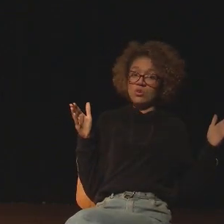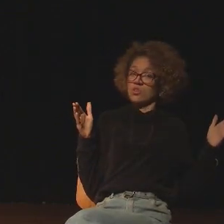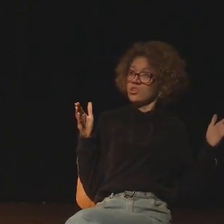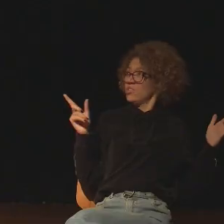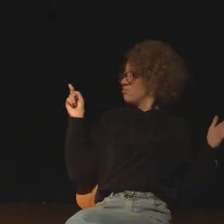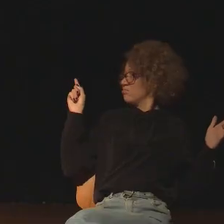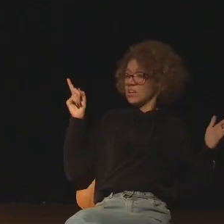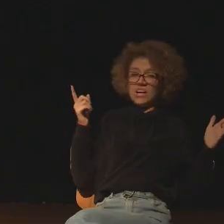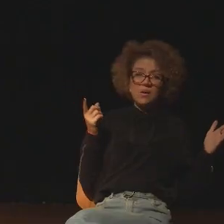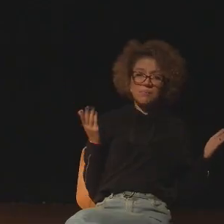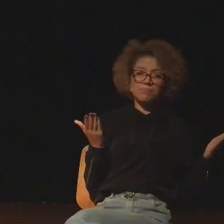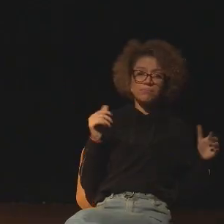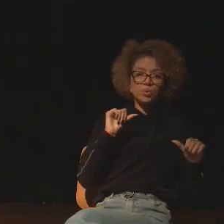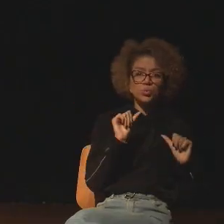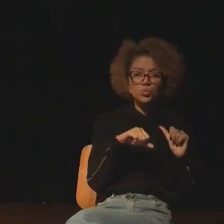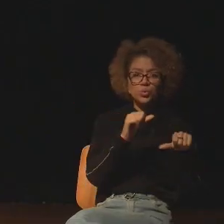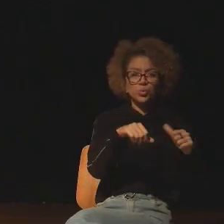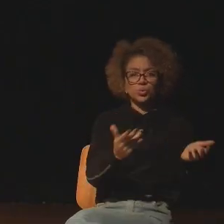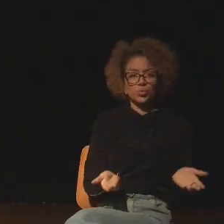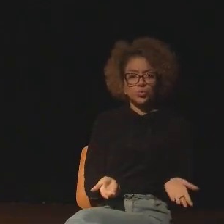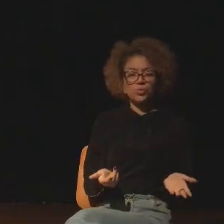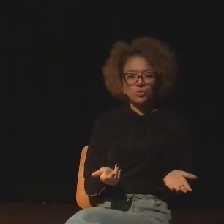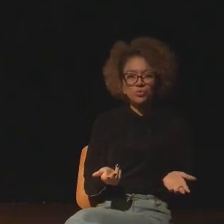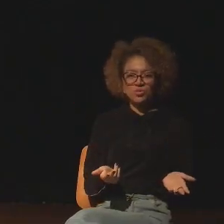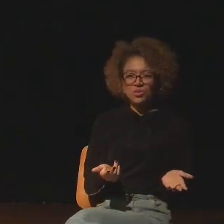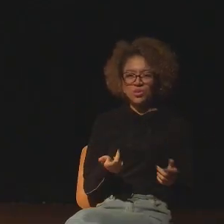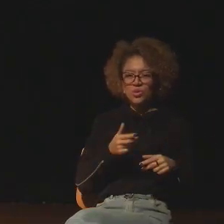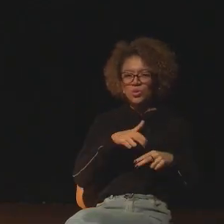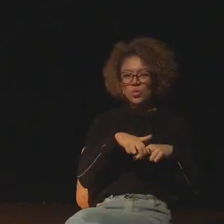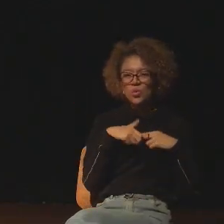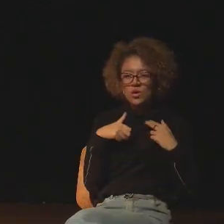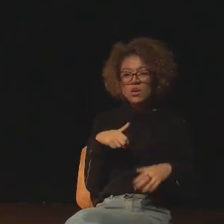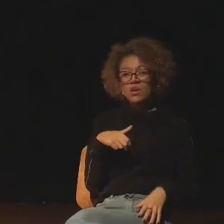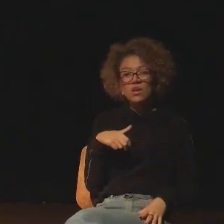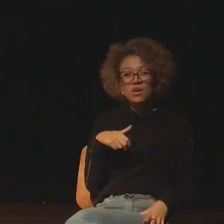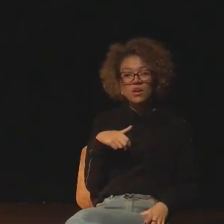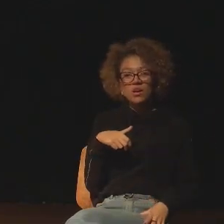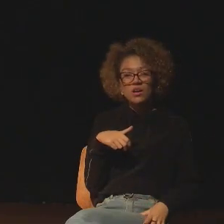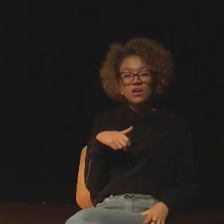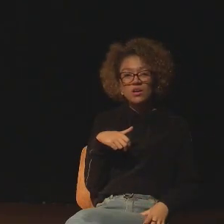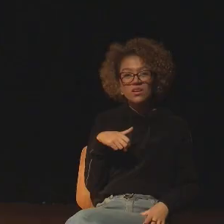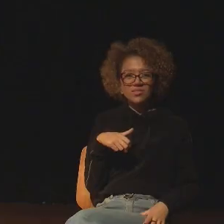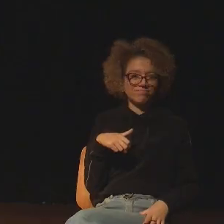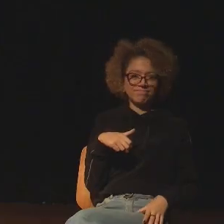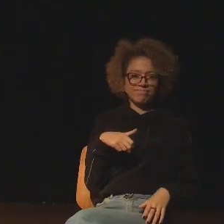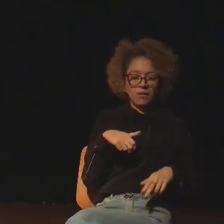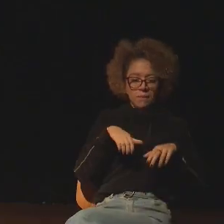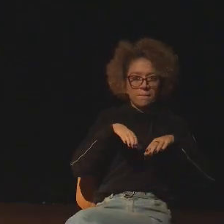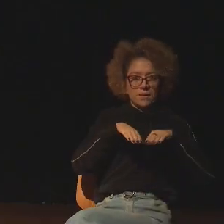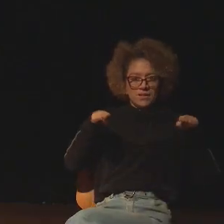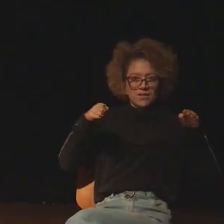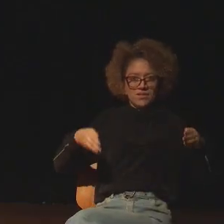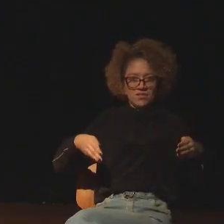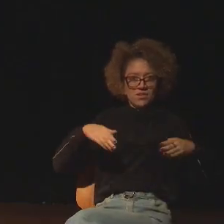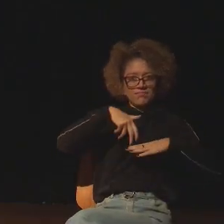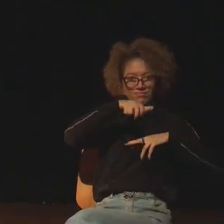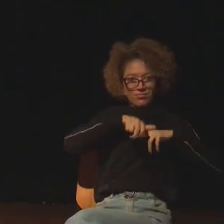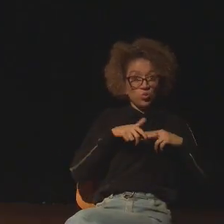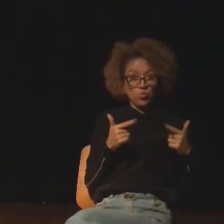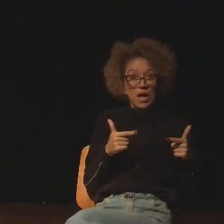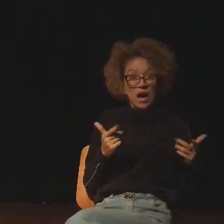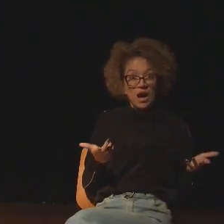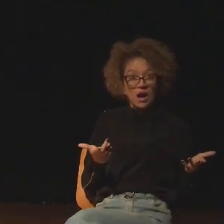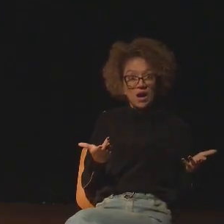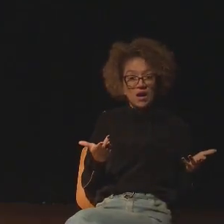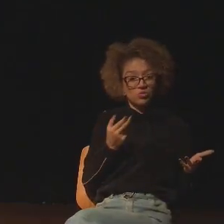interessante, do que numa rua, num declive, que inclusive não dá para colocar aquelas banquinhas. Então, assim, não há planejamento